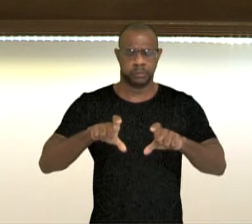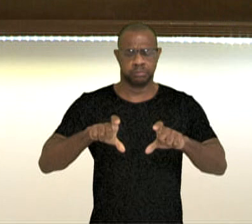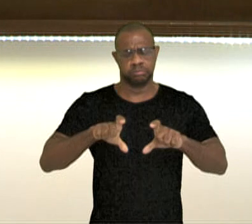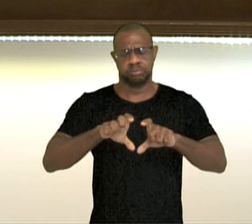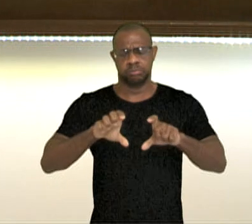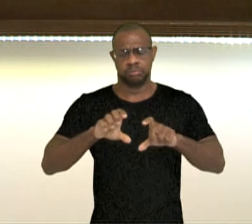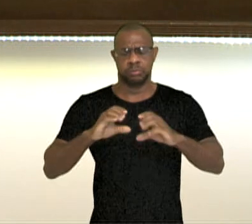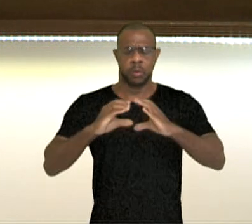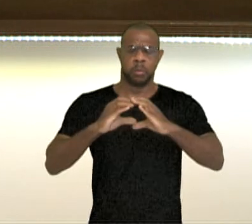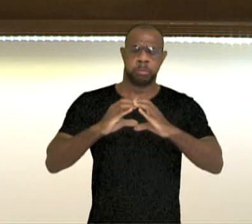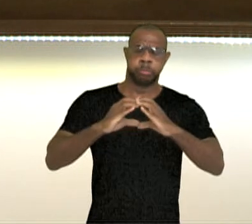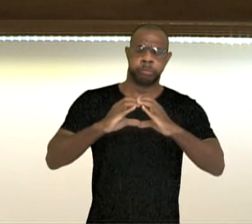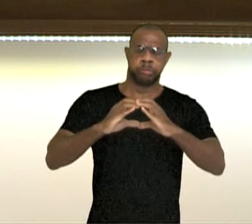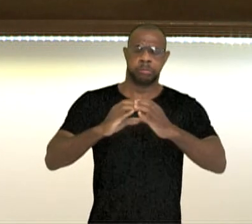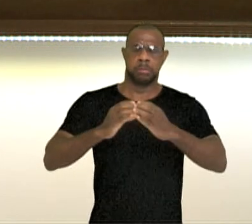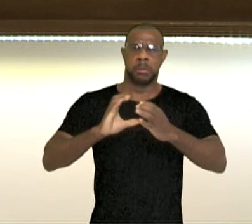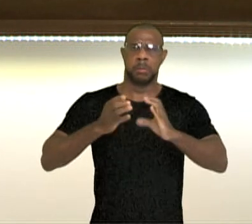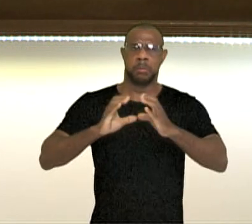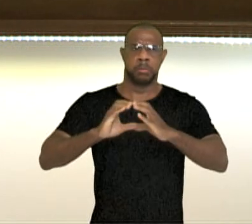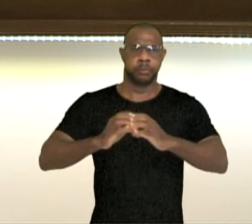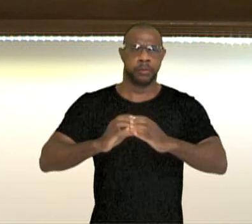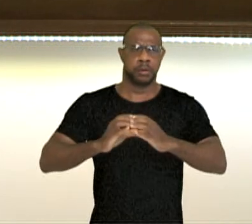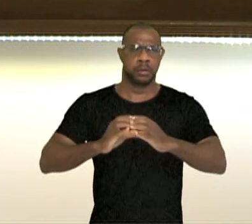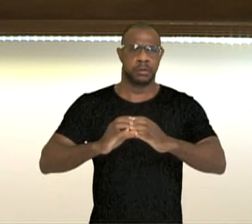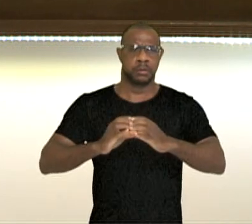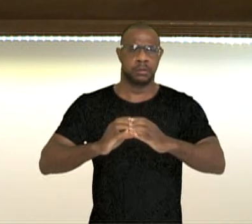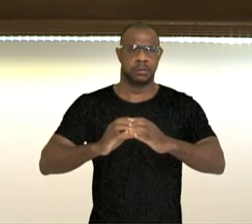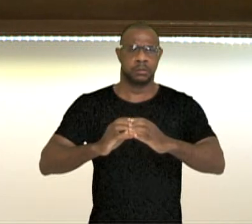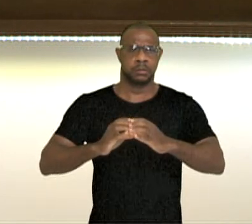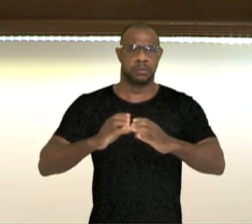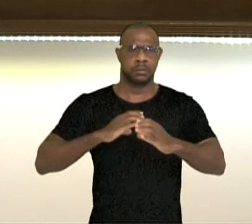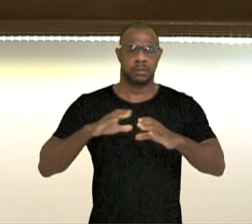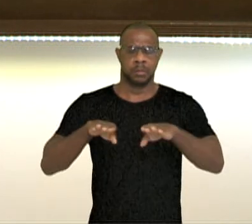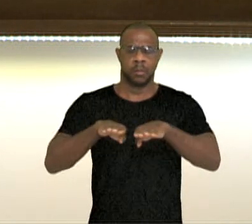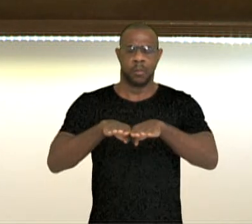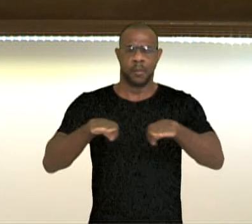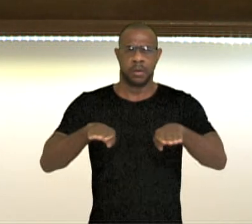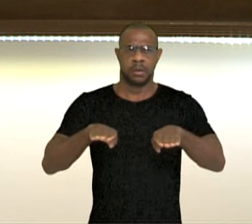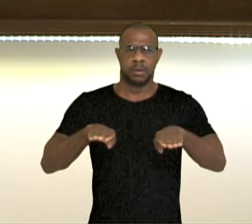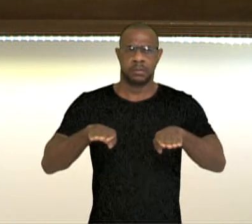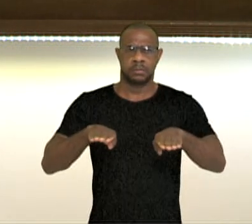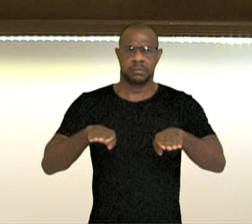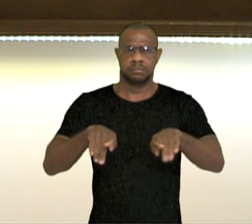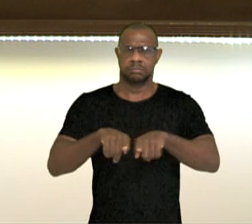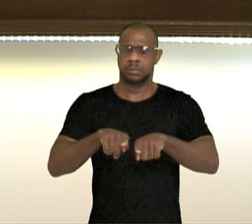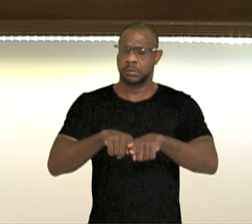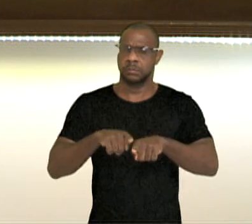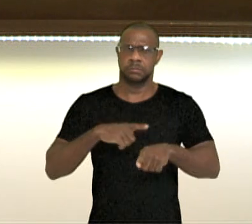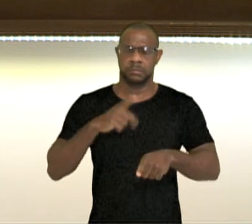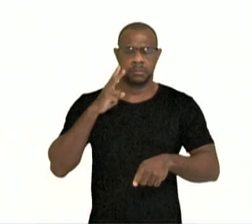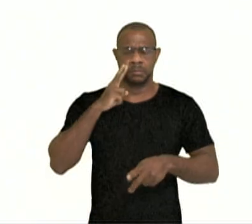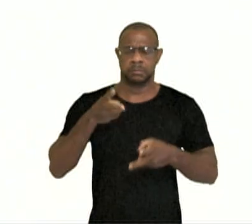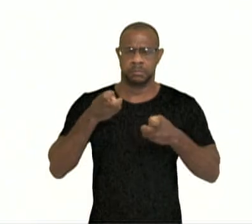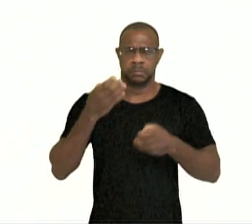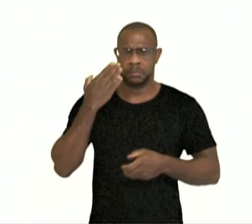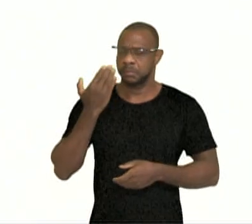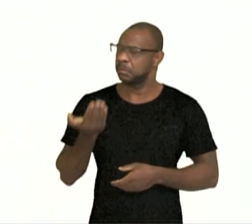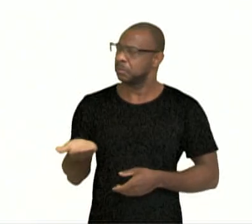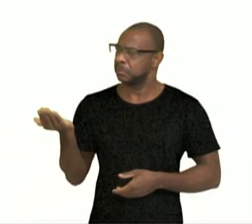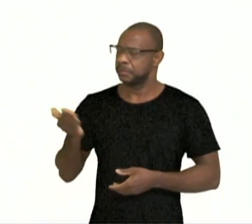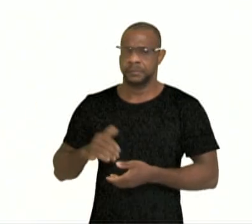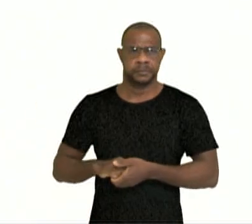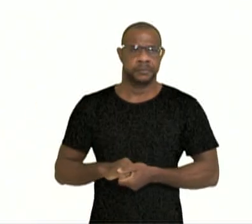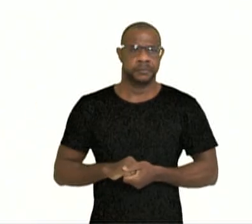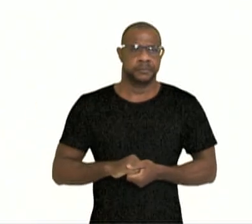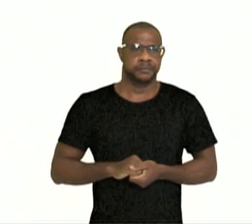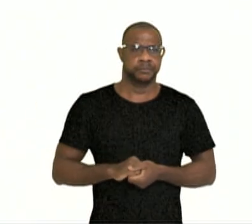justamente o oposto. Ele não rola, ele tem pontas, ele é plano. Vamos lá ver? Então, o